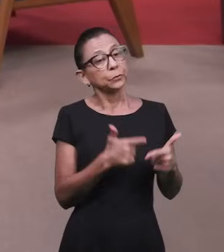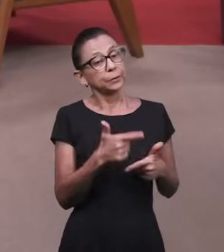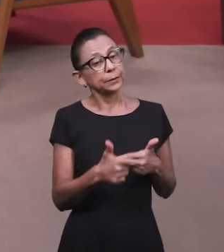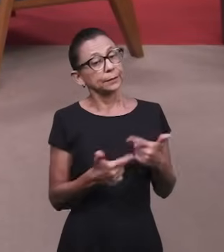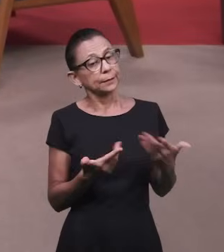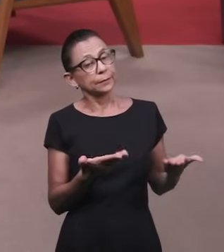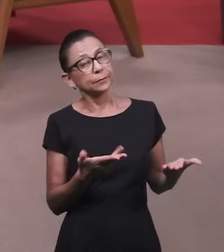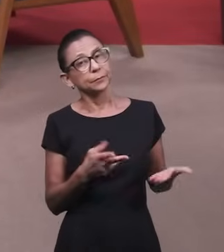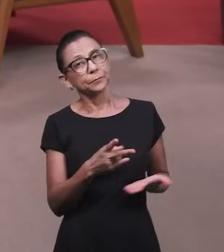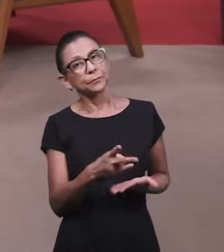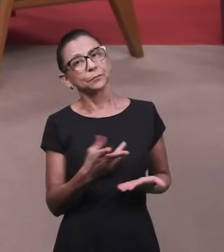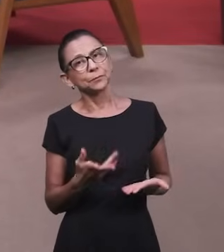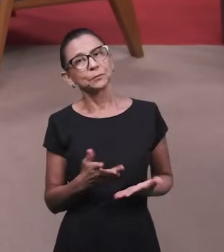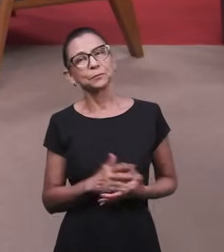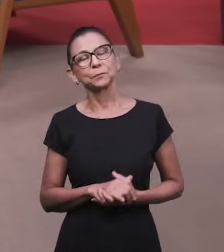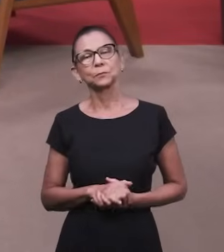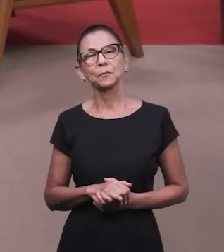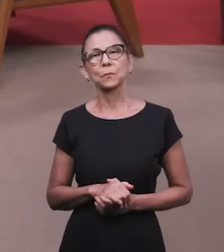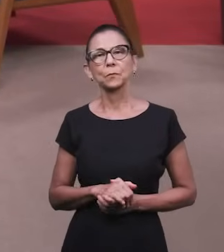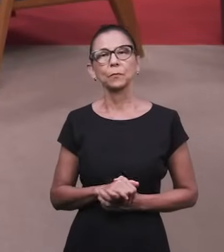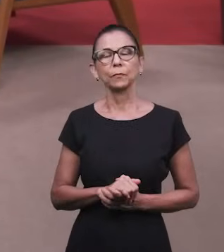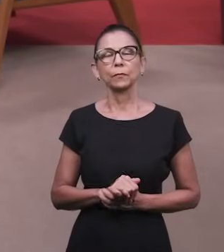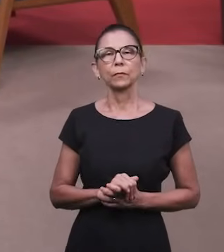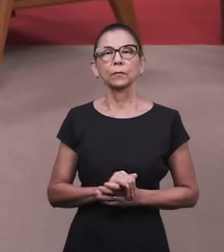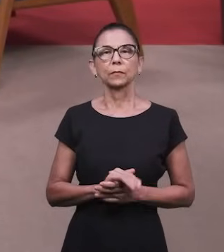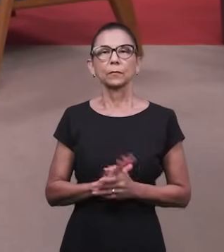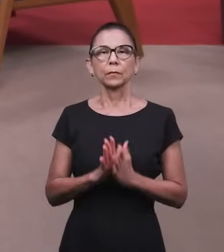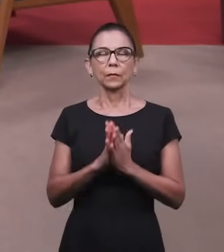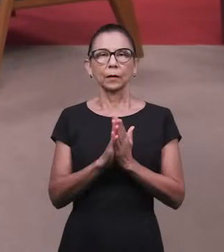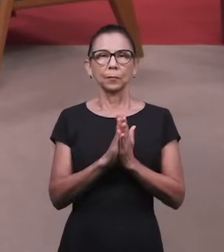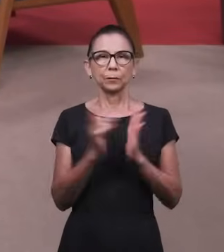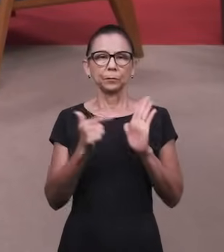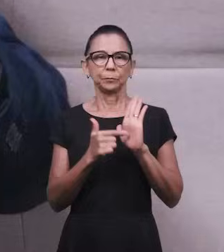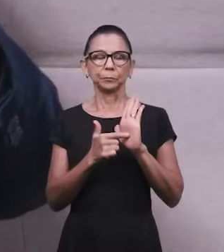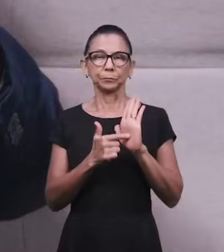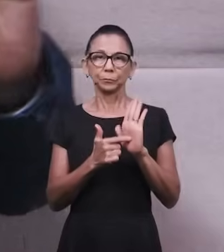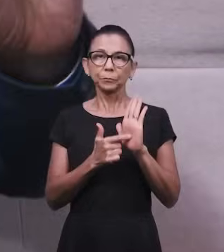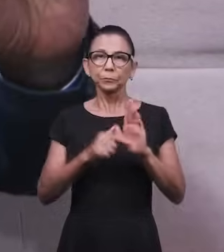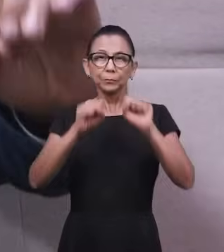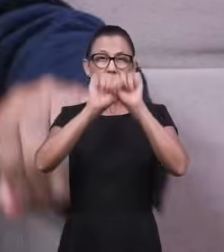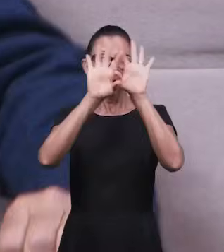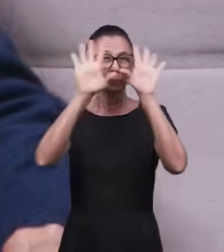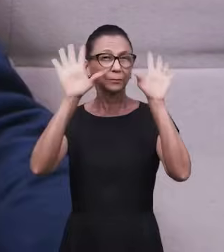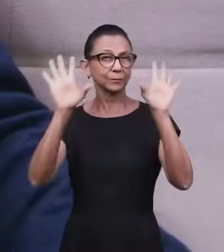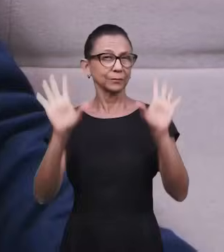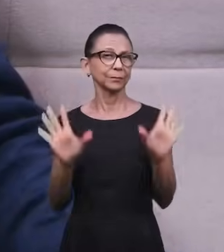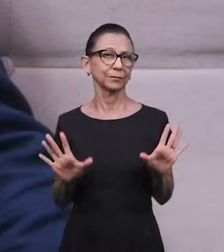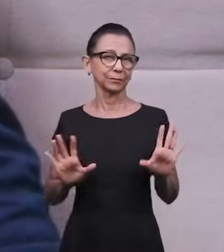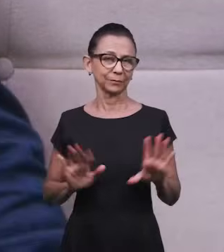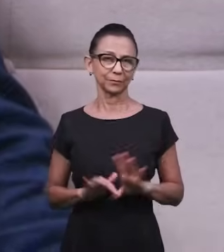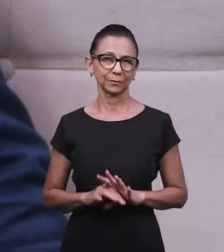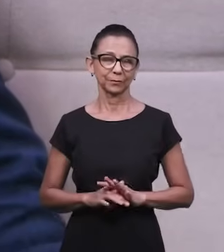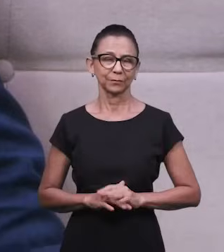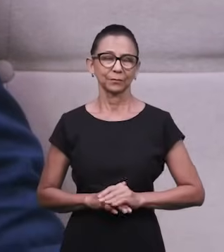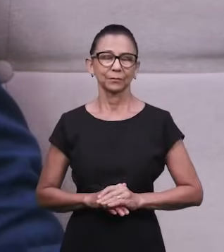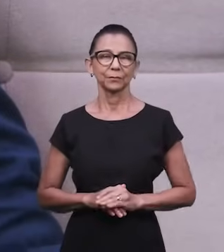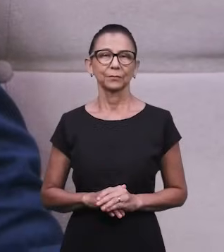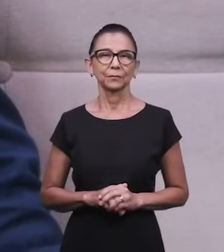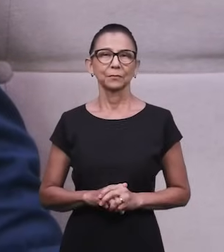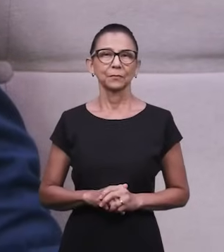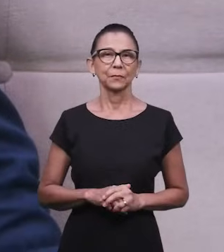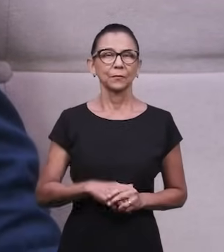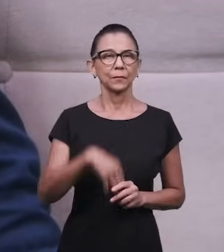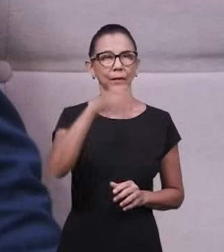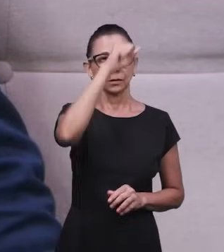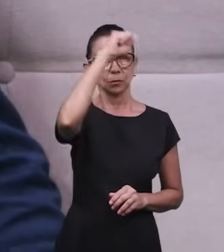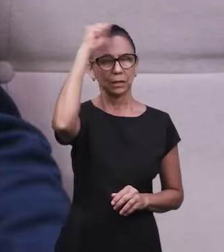Fica patente na Bíblia, né, na palavra de Deus, fica muito patente essa questão que o Sérgio falou aqui